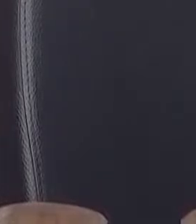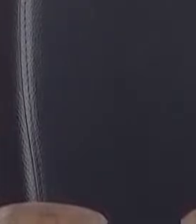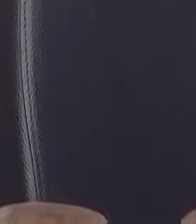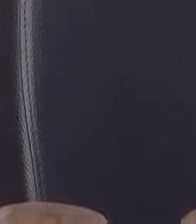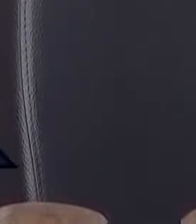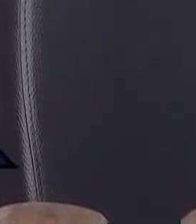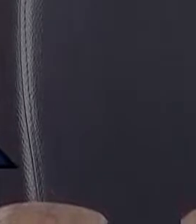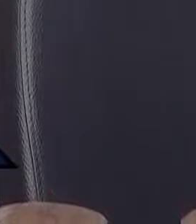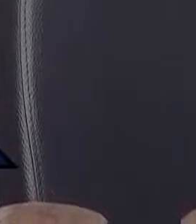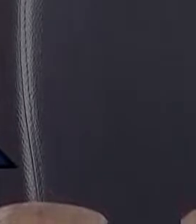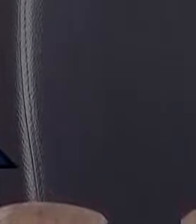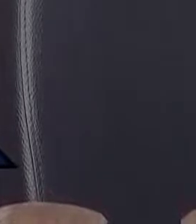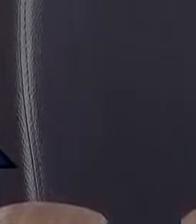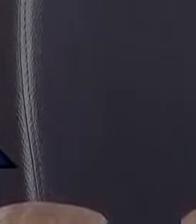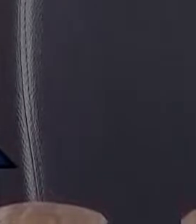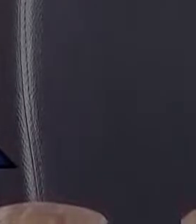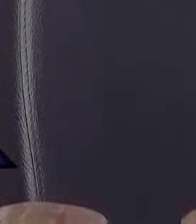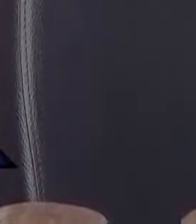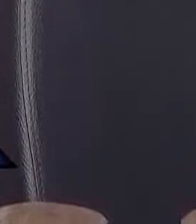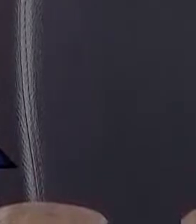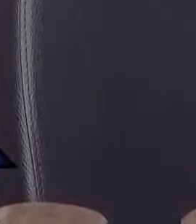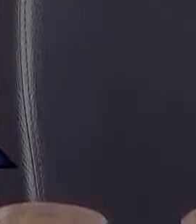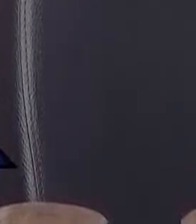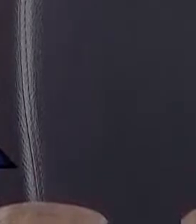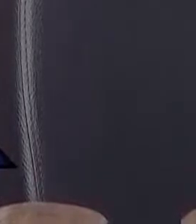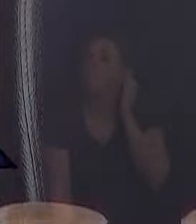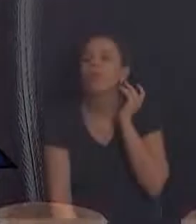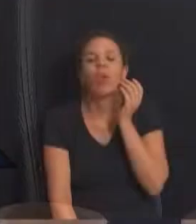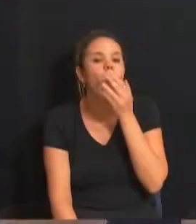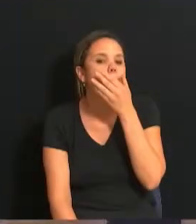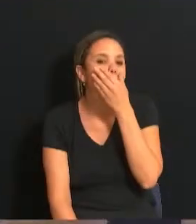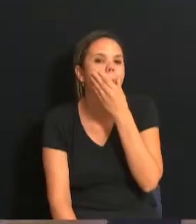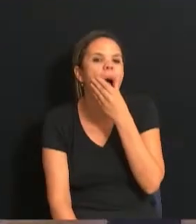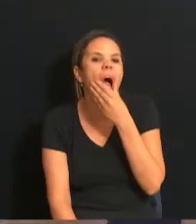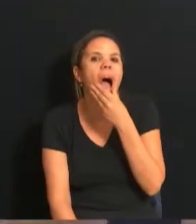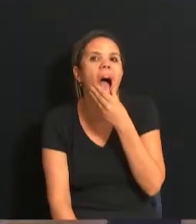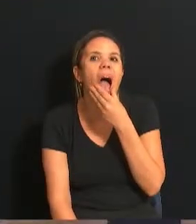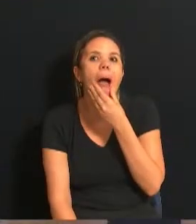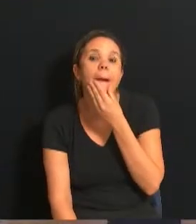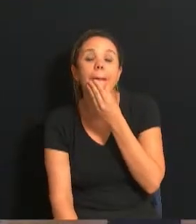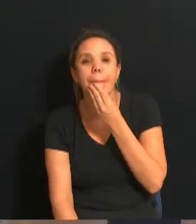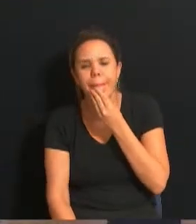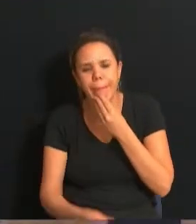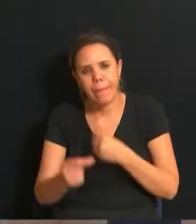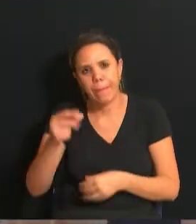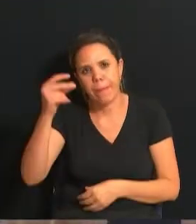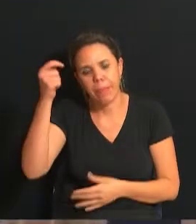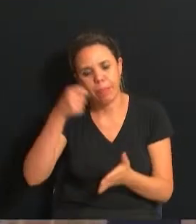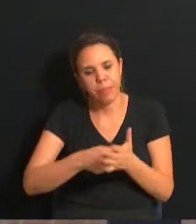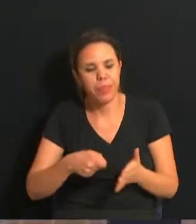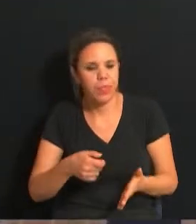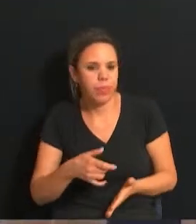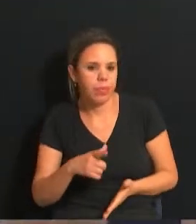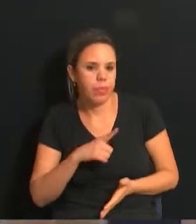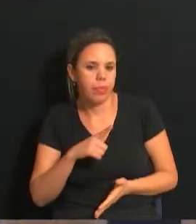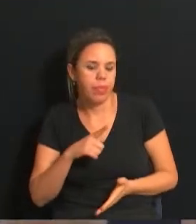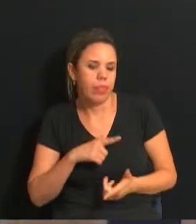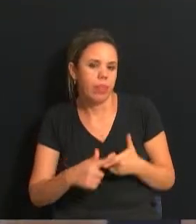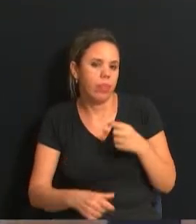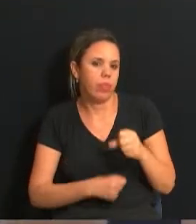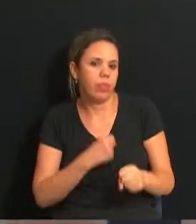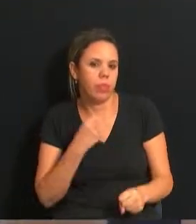que a Comissão da Mulher tem se debruçado já faz algum tempo, e a gente teve, infelizmente, nós começamos o ano